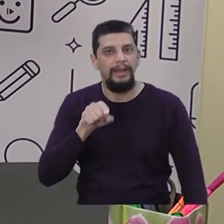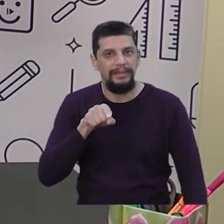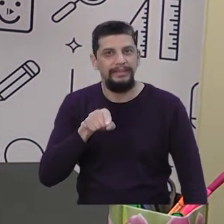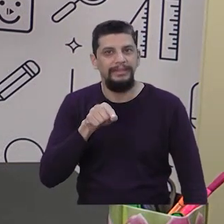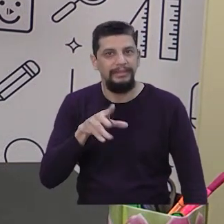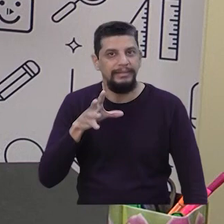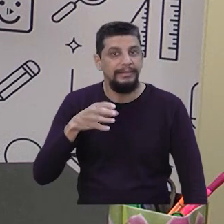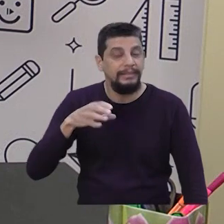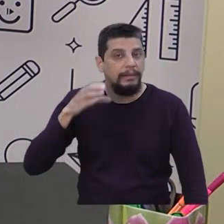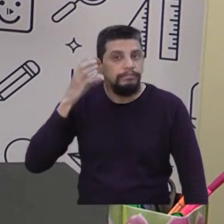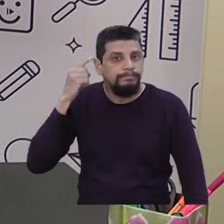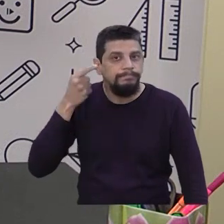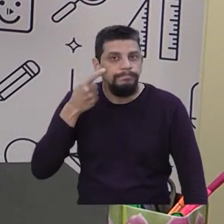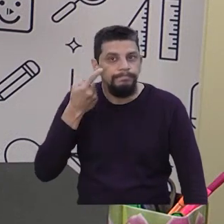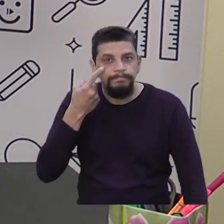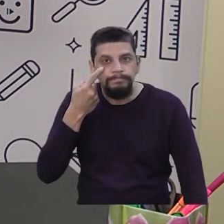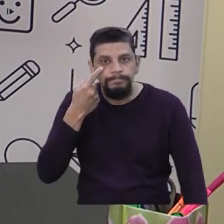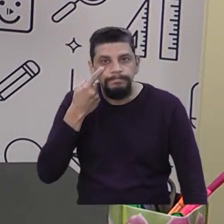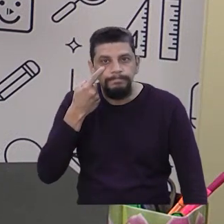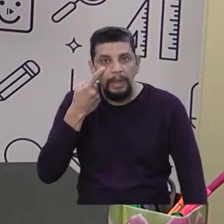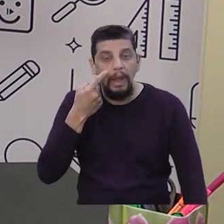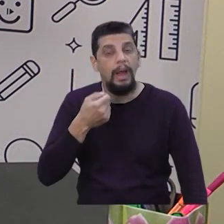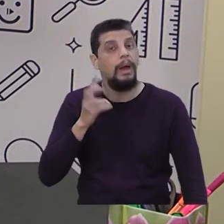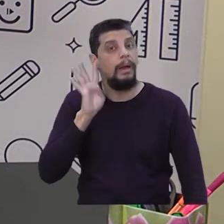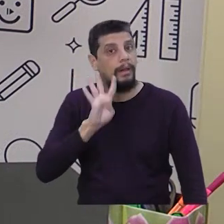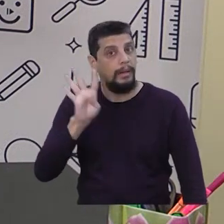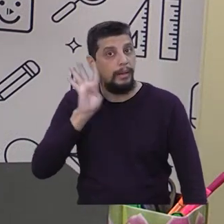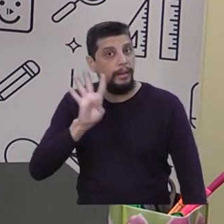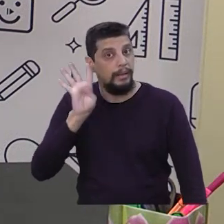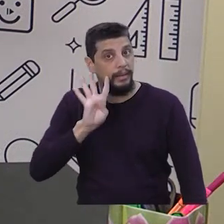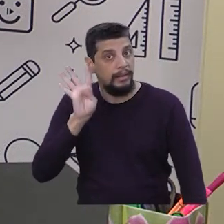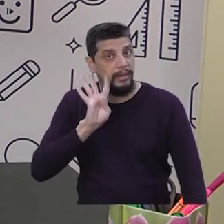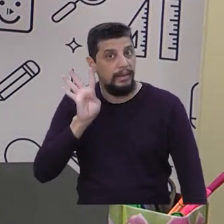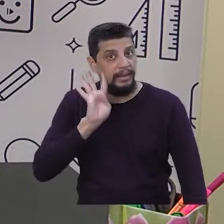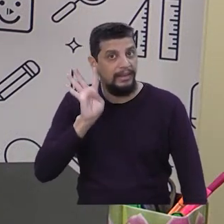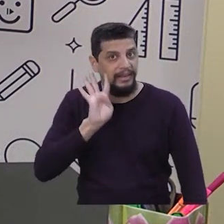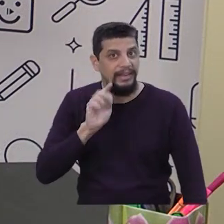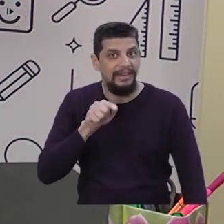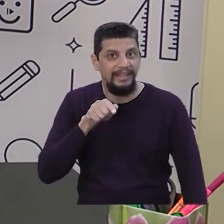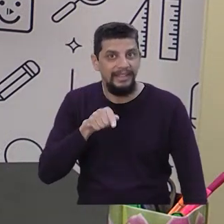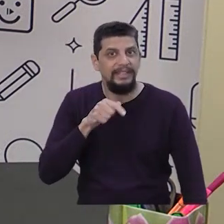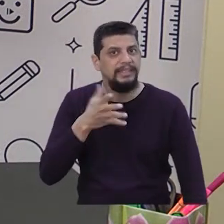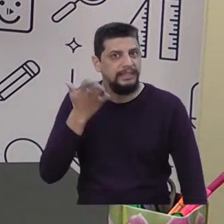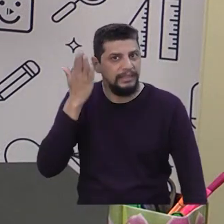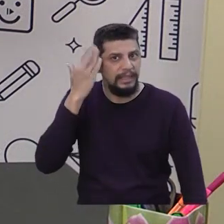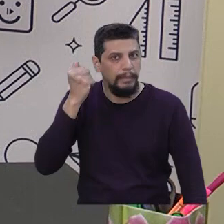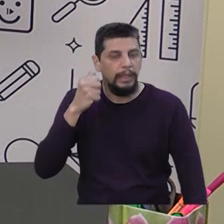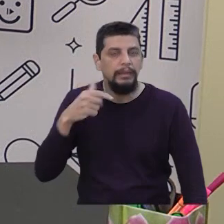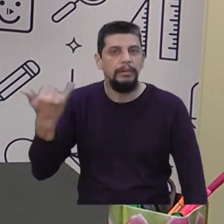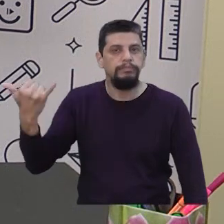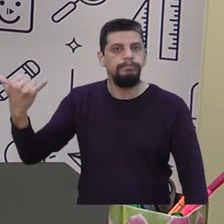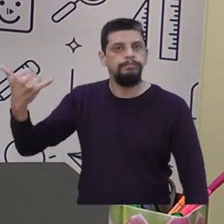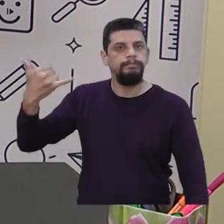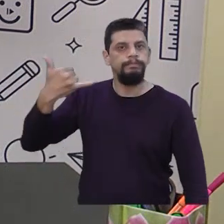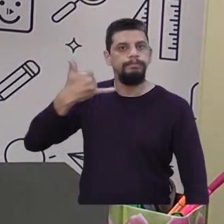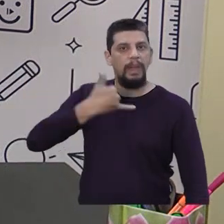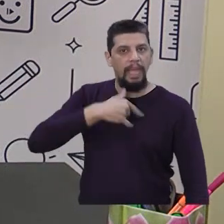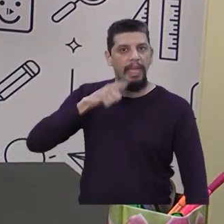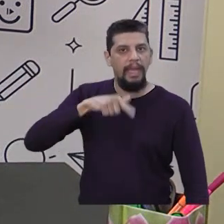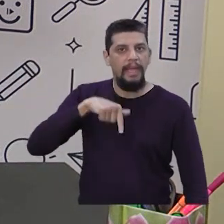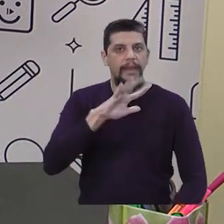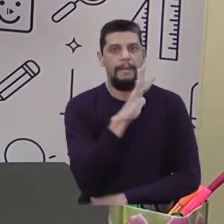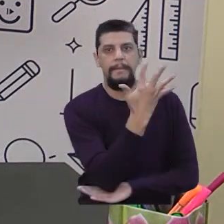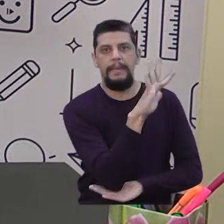E não é que dá para ouvir mesmo? Que legal, gente! Sabe o que eu ouvi? Vocês falaram que era uma